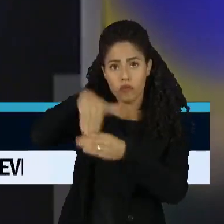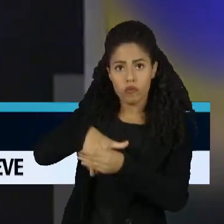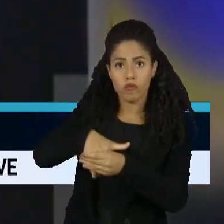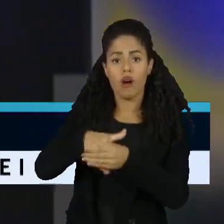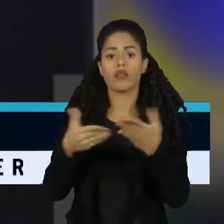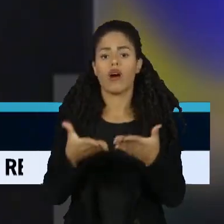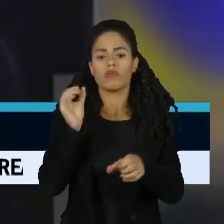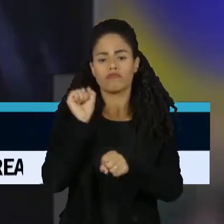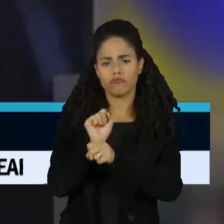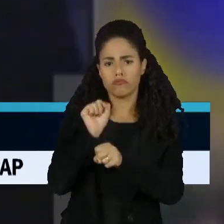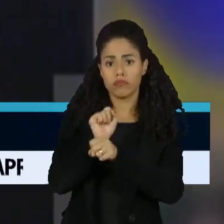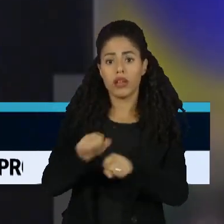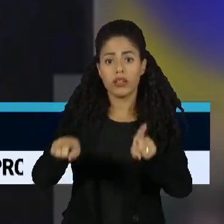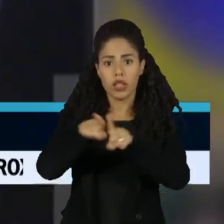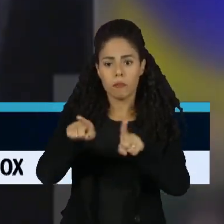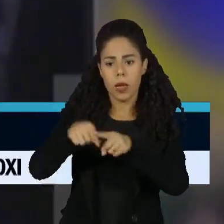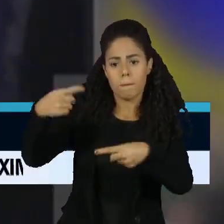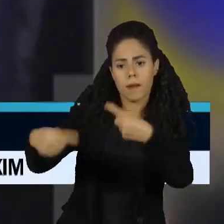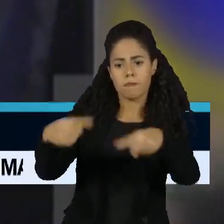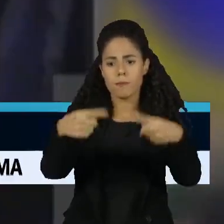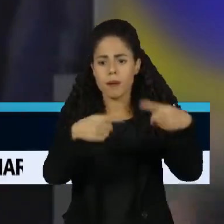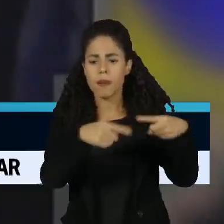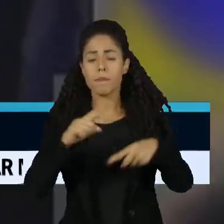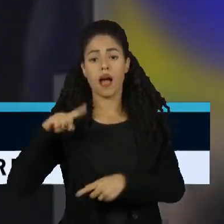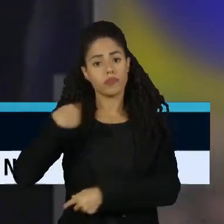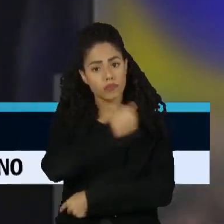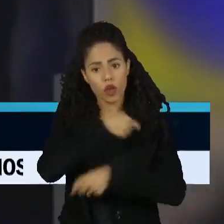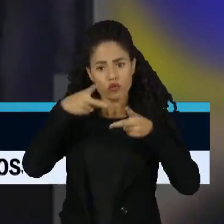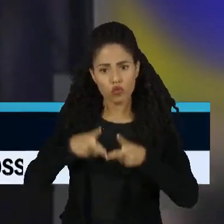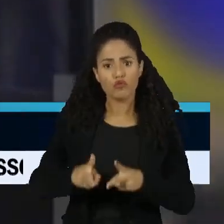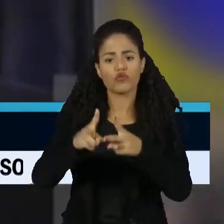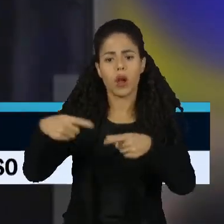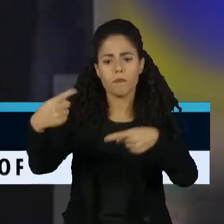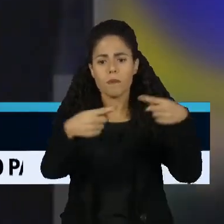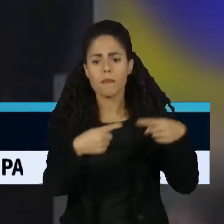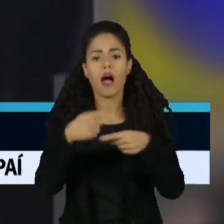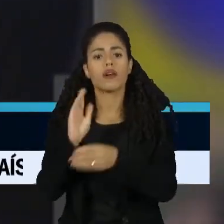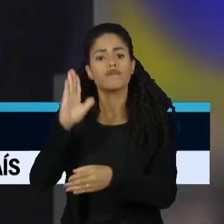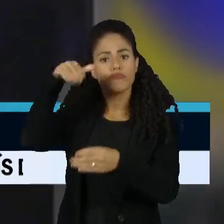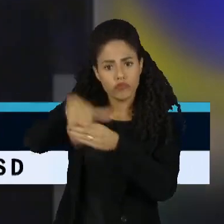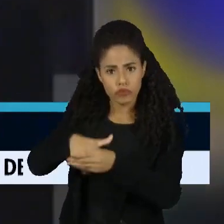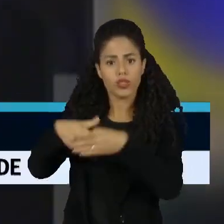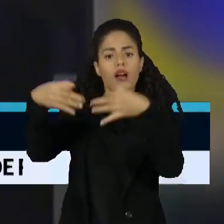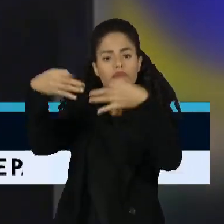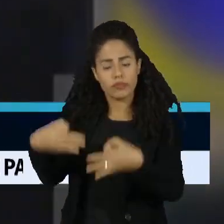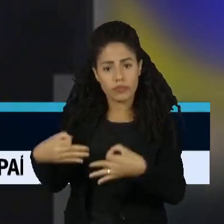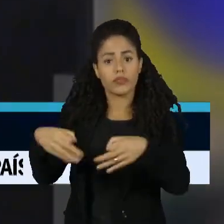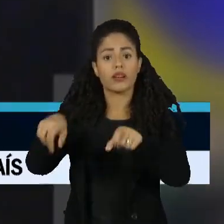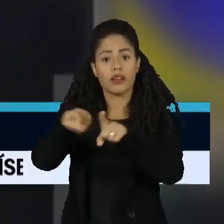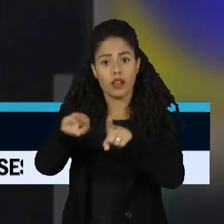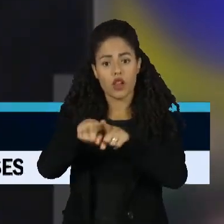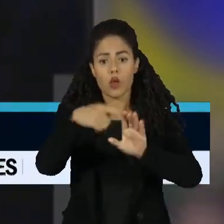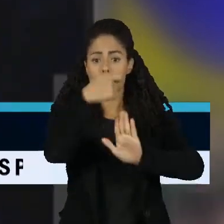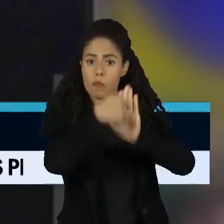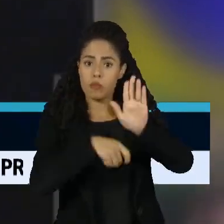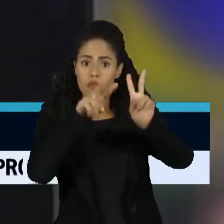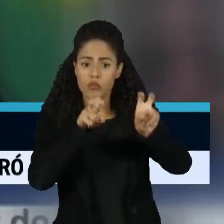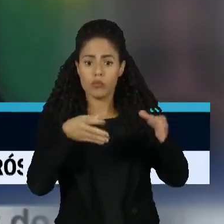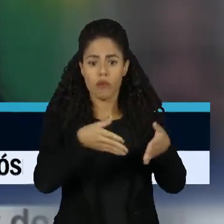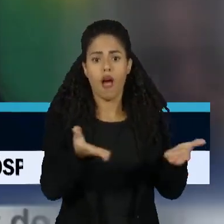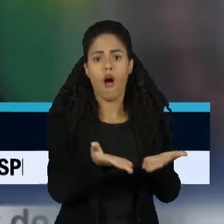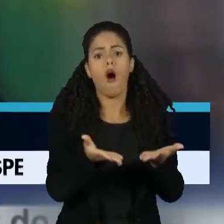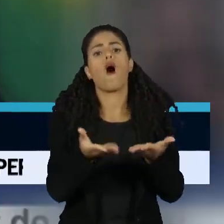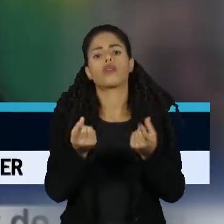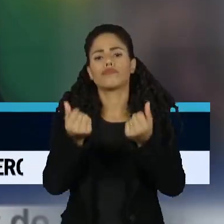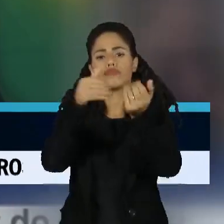aguardar o debate para que nós possamos votar em definitivo essa matéria de tamanho importância